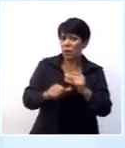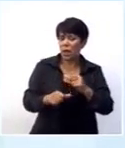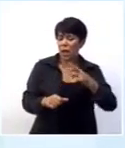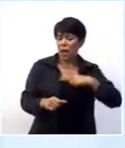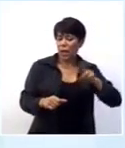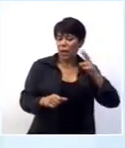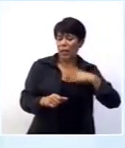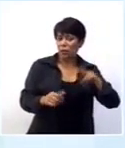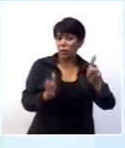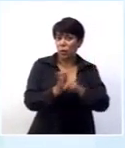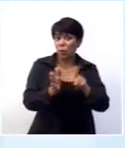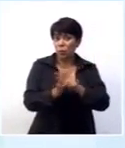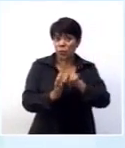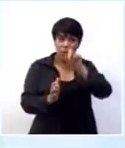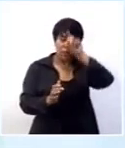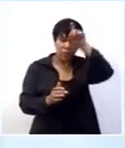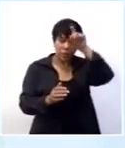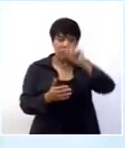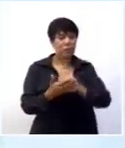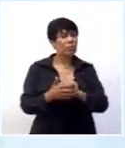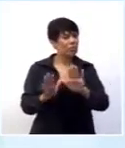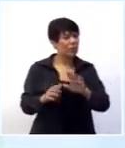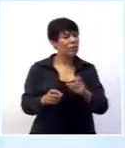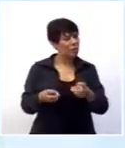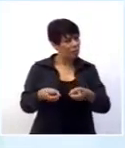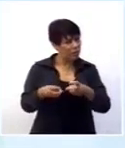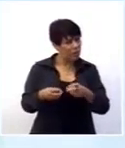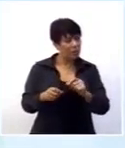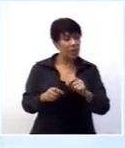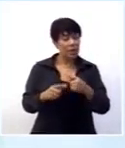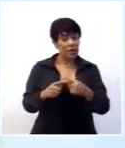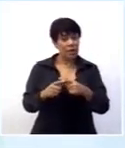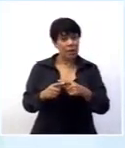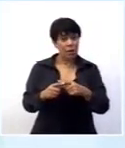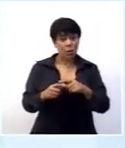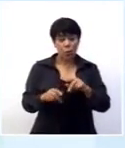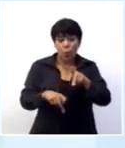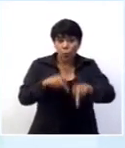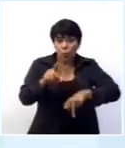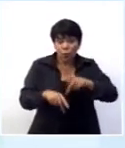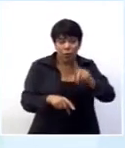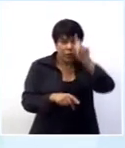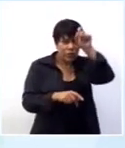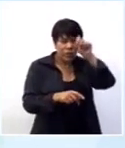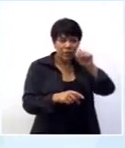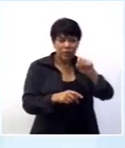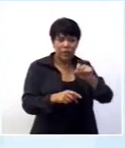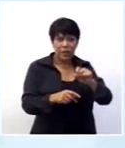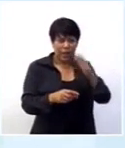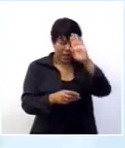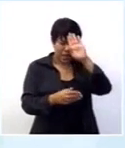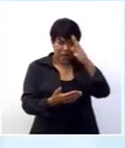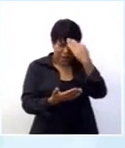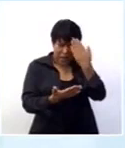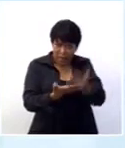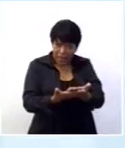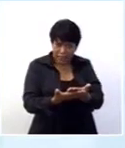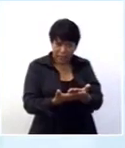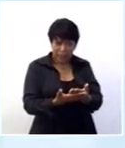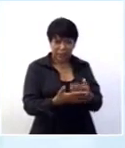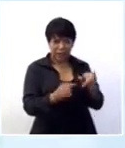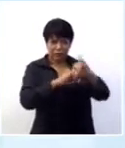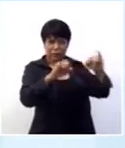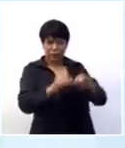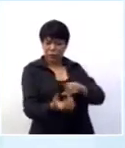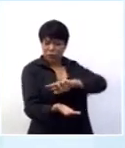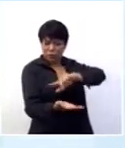egípcia. Os egípcios, como a gente vai ver logo mais, eles acreditavam em vários deuses diversos. Eles eram politeístas, que é diferente